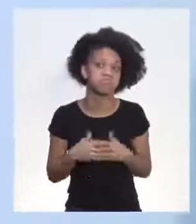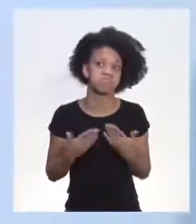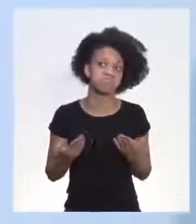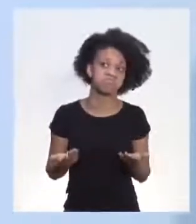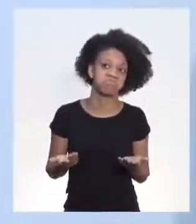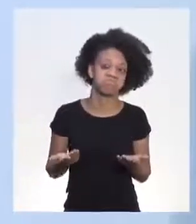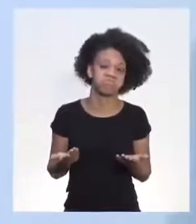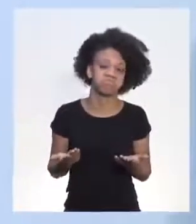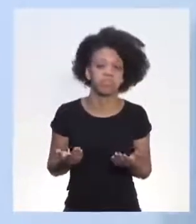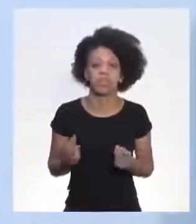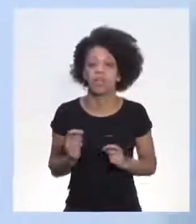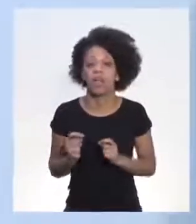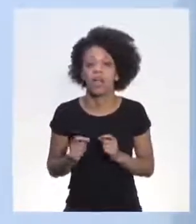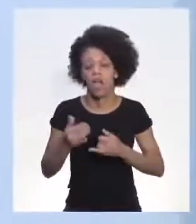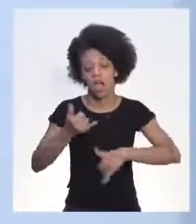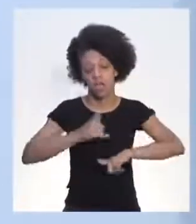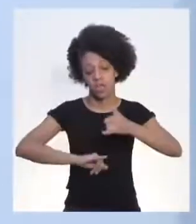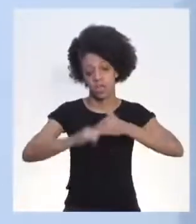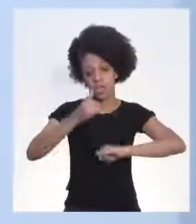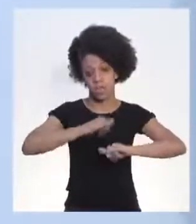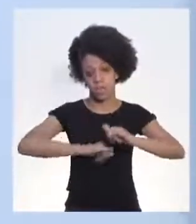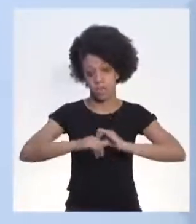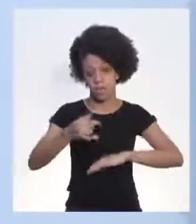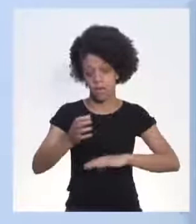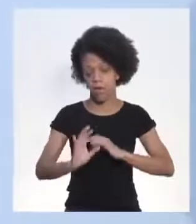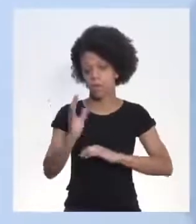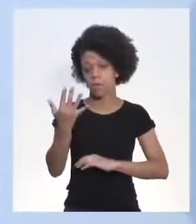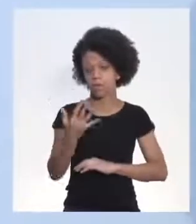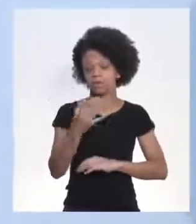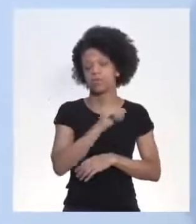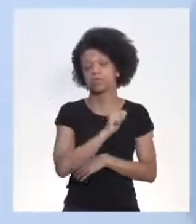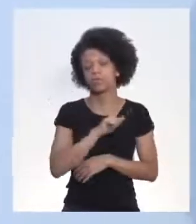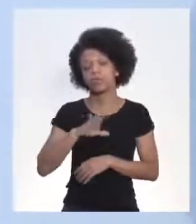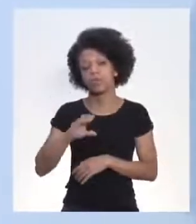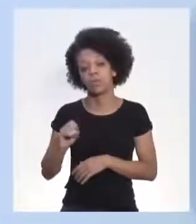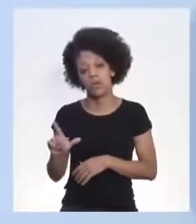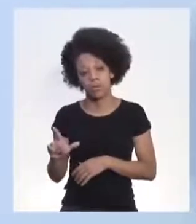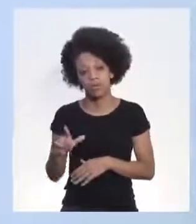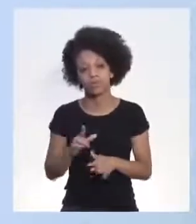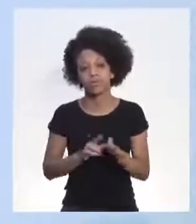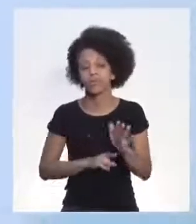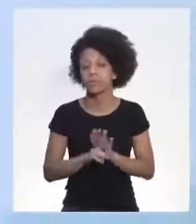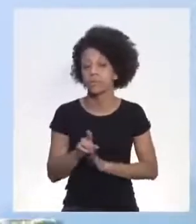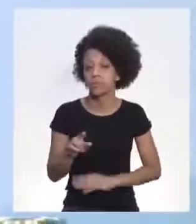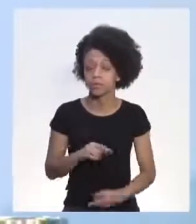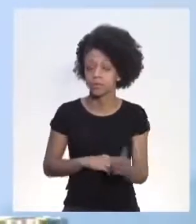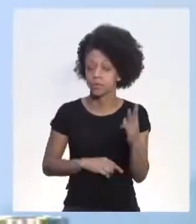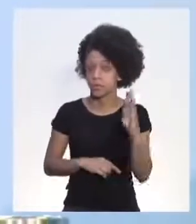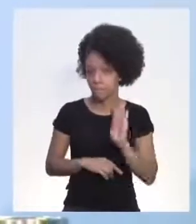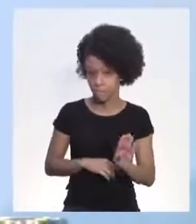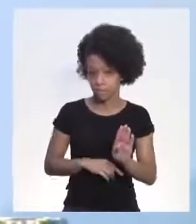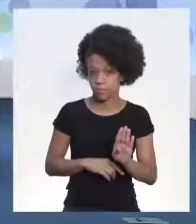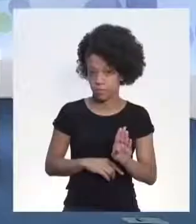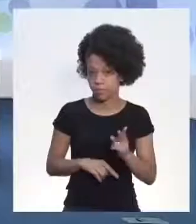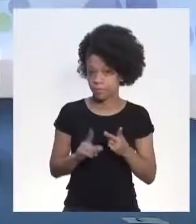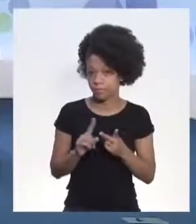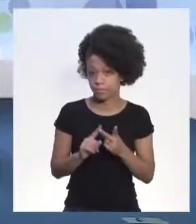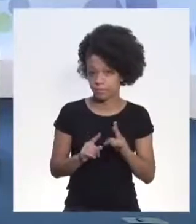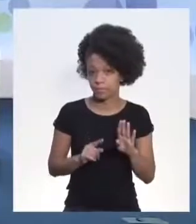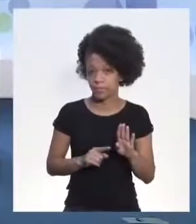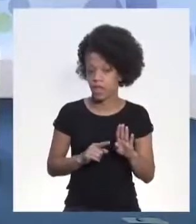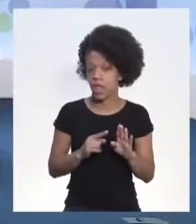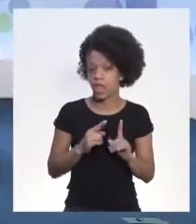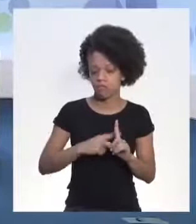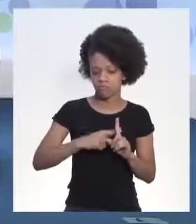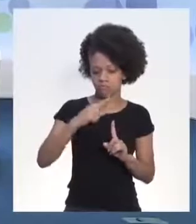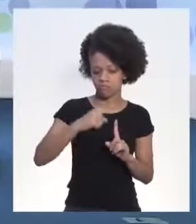qual fenômeno químico acontece com esse álcool aqui dentro. E na pergunta B, essa medida é maior ou